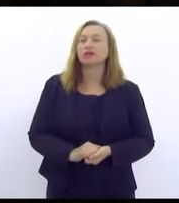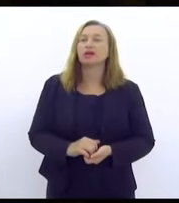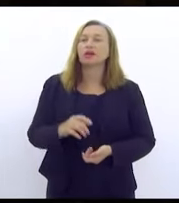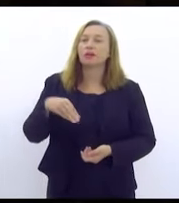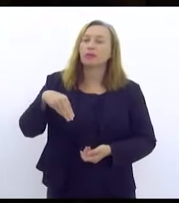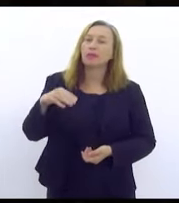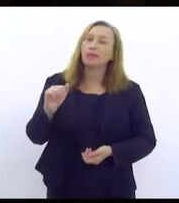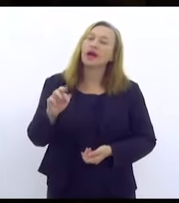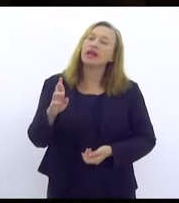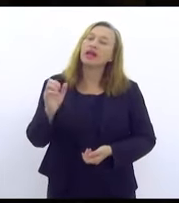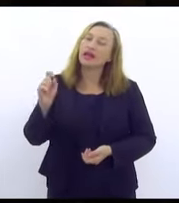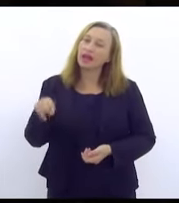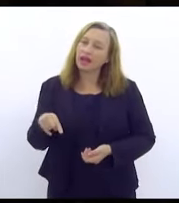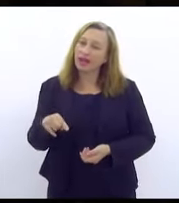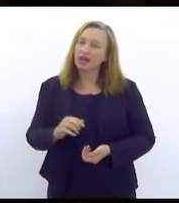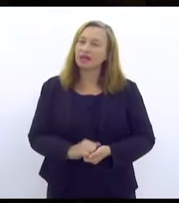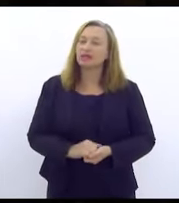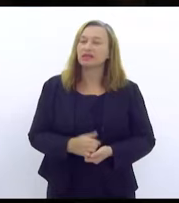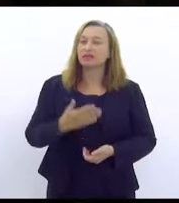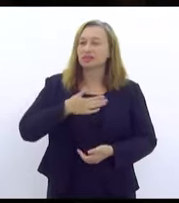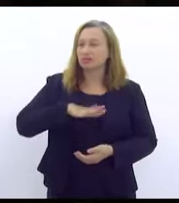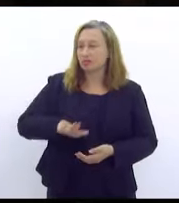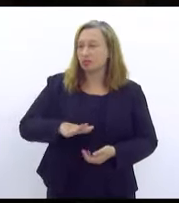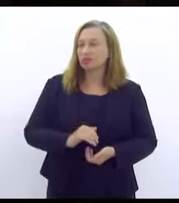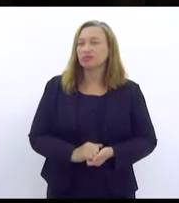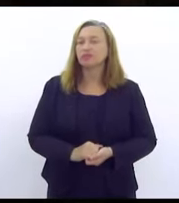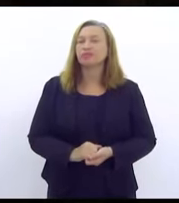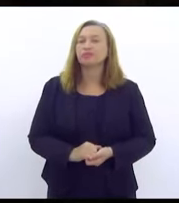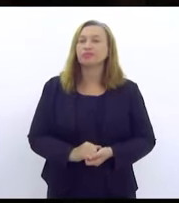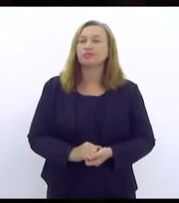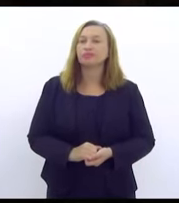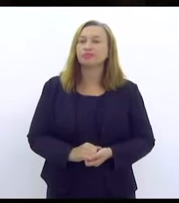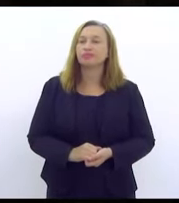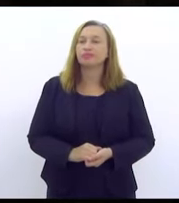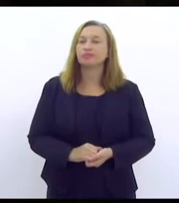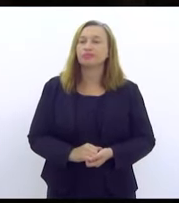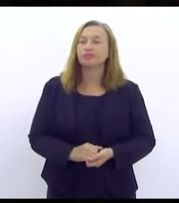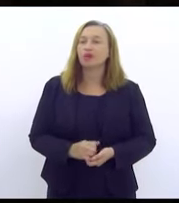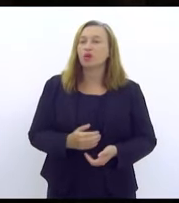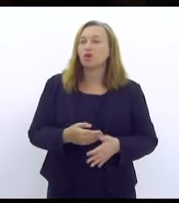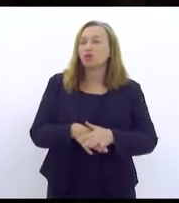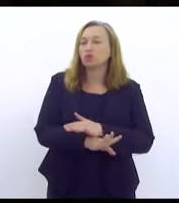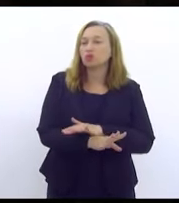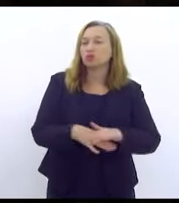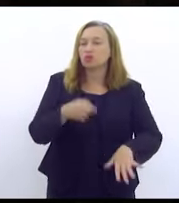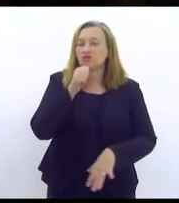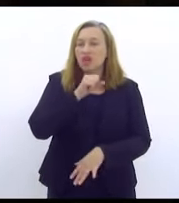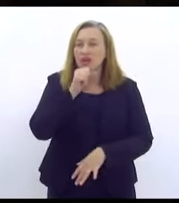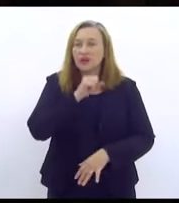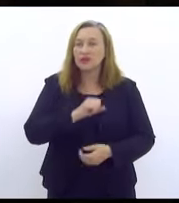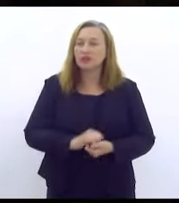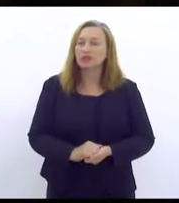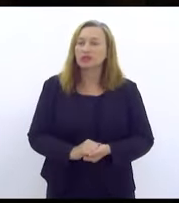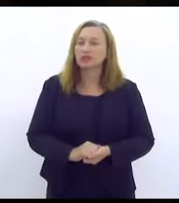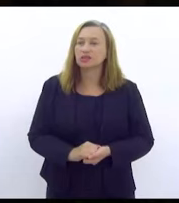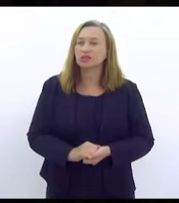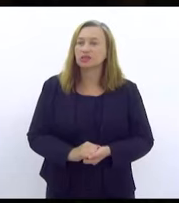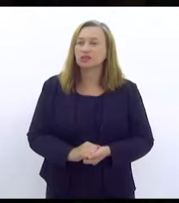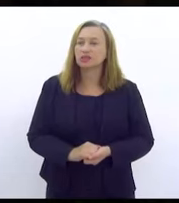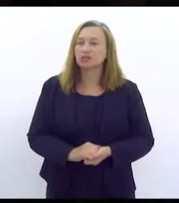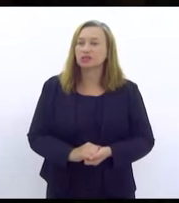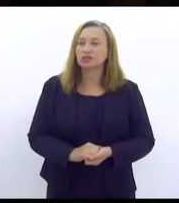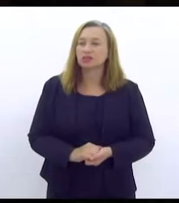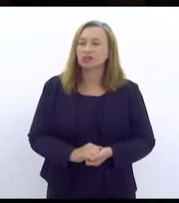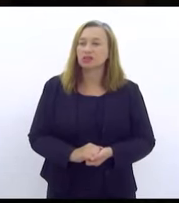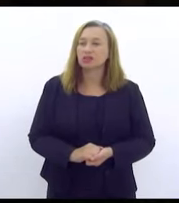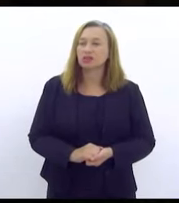Maricá, mais uma vez dizendo, a cidade que ele odeia, ele importa um velho hábito: enaltecer e encher os